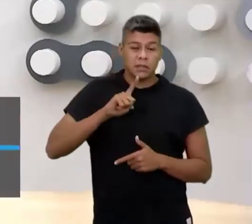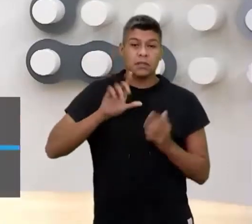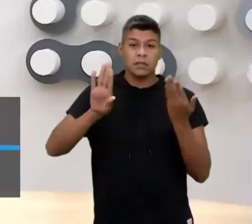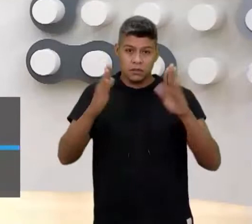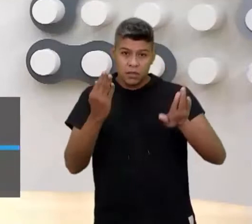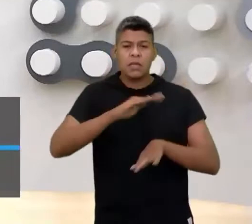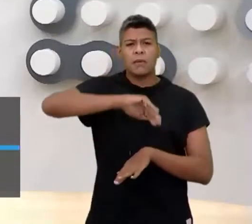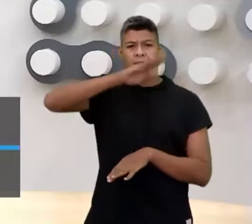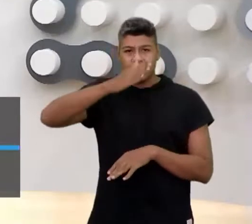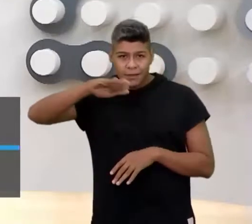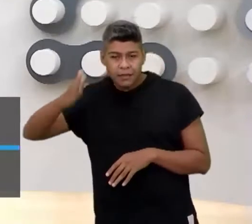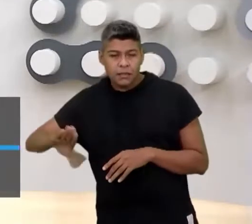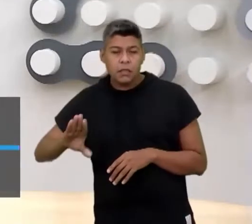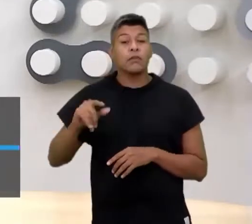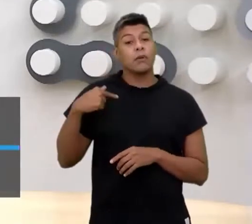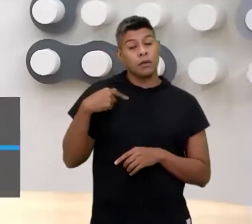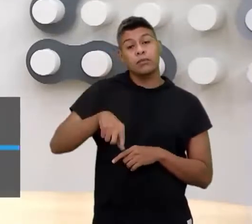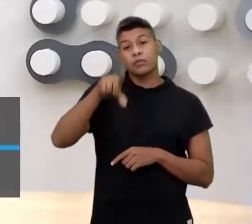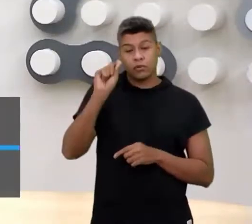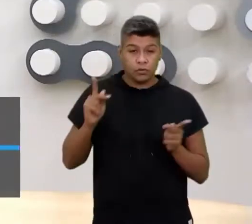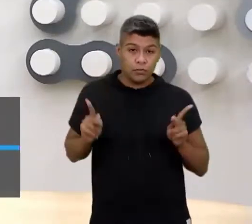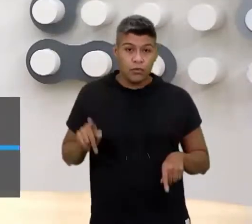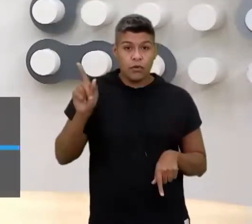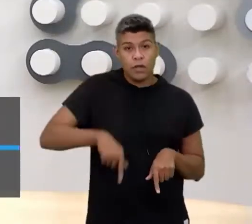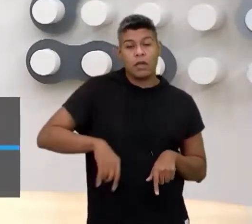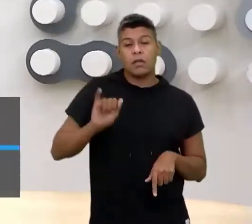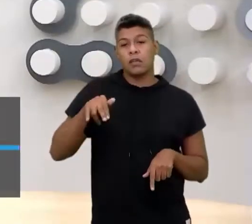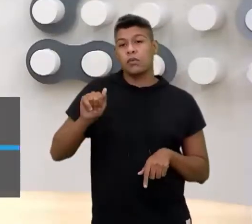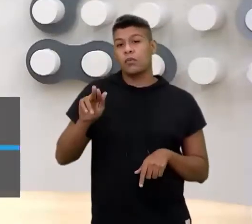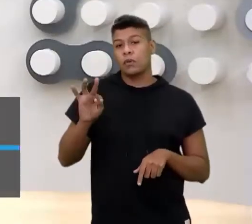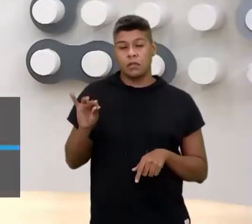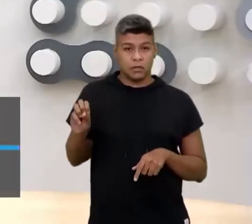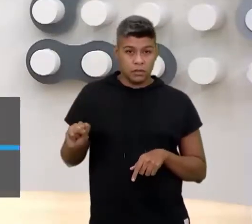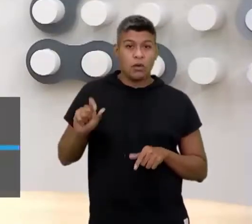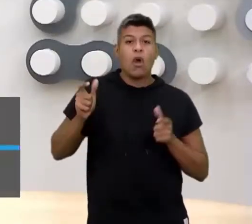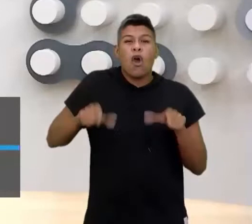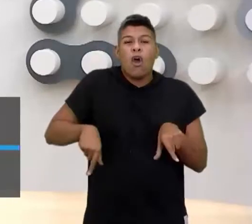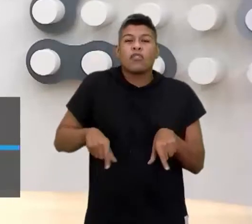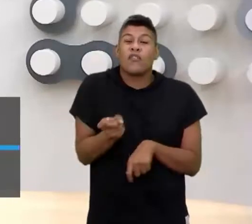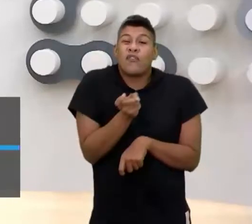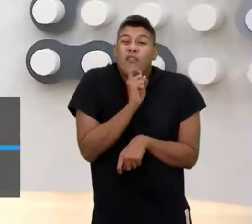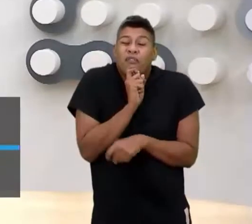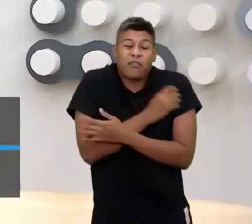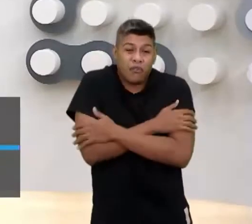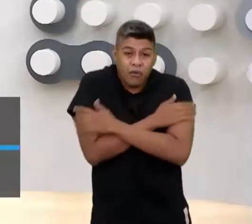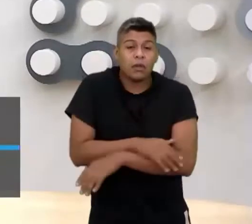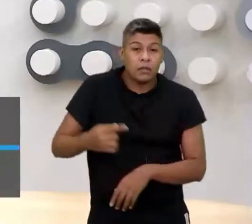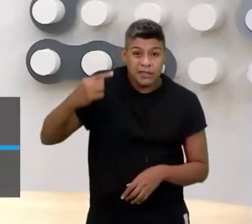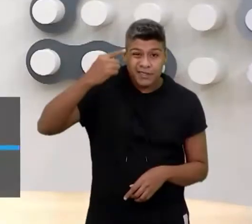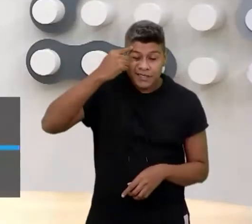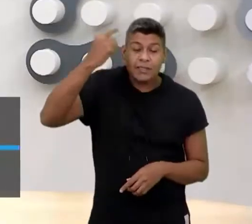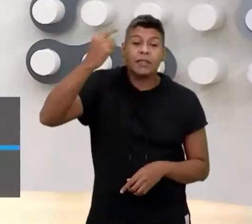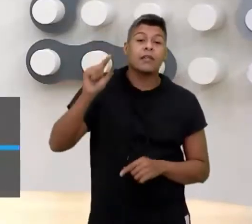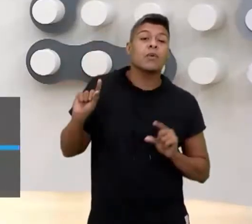clima, relevo, enfim. Eu escolhi um povo que são os Inuites, que vivem no Ártico, e a gente vai entender um pouquinho da